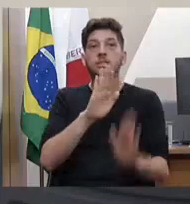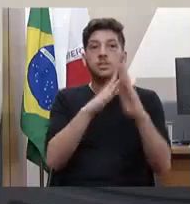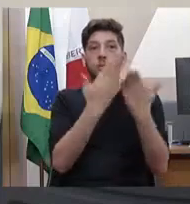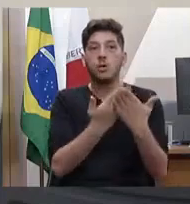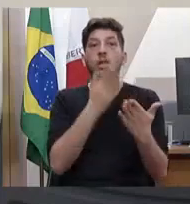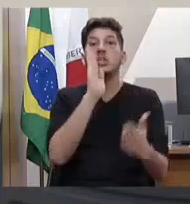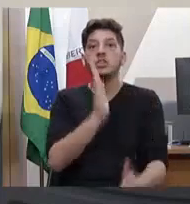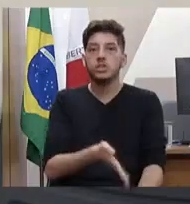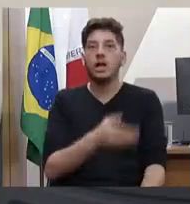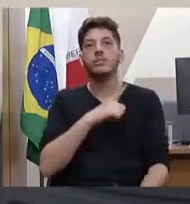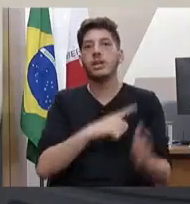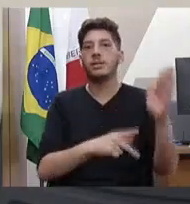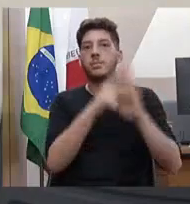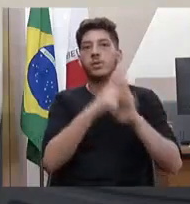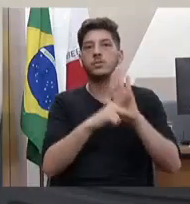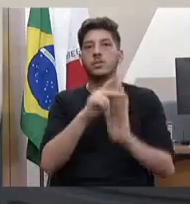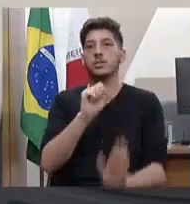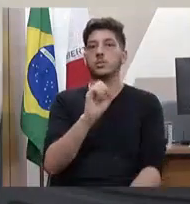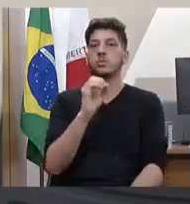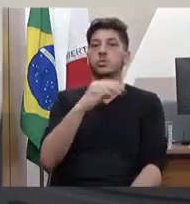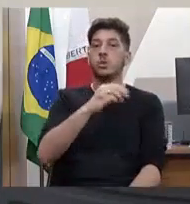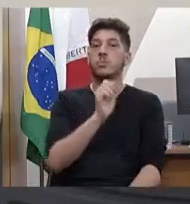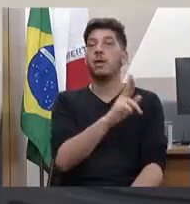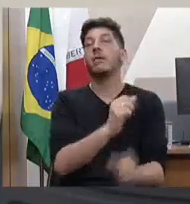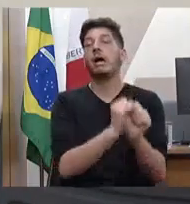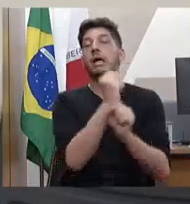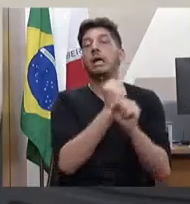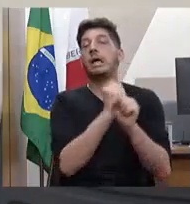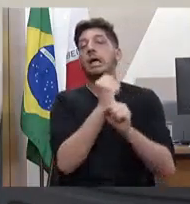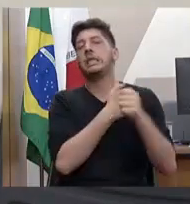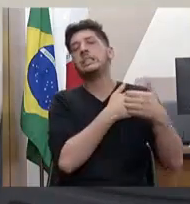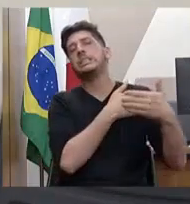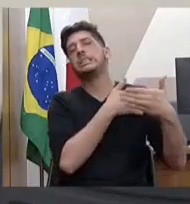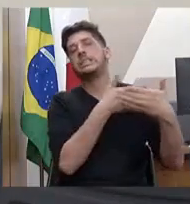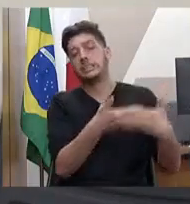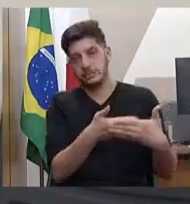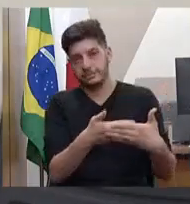formato já tá utilizando essa mata muito tempo entregando